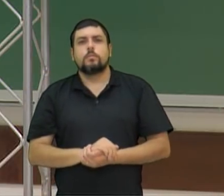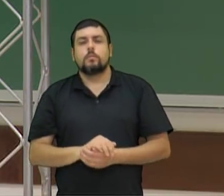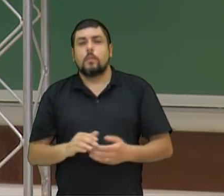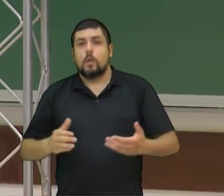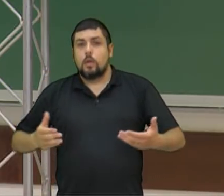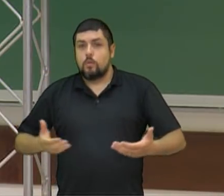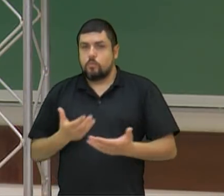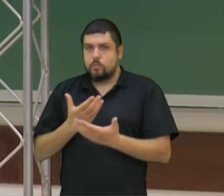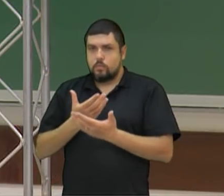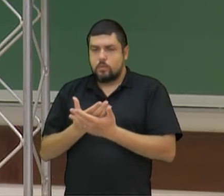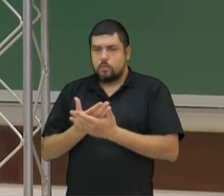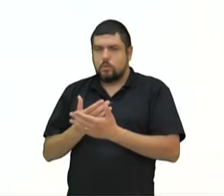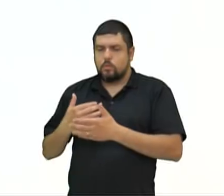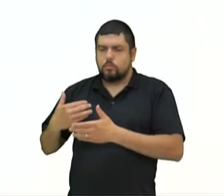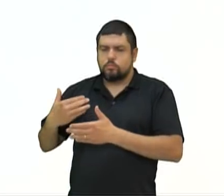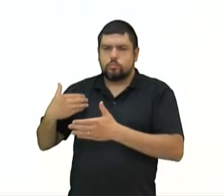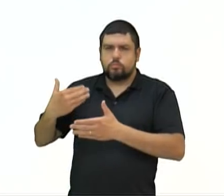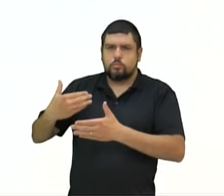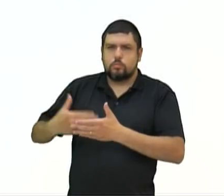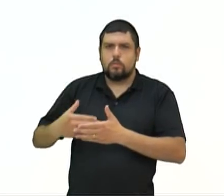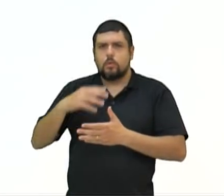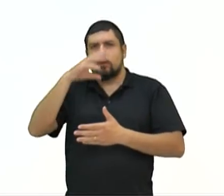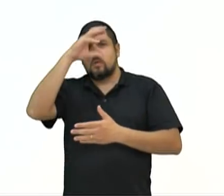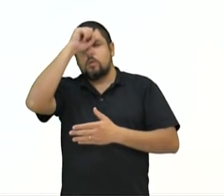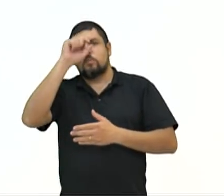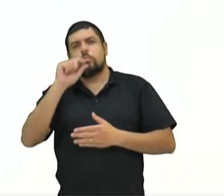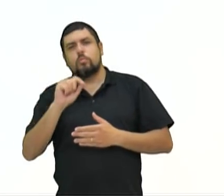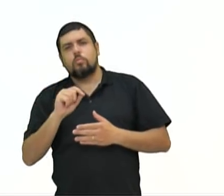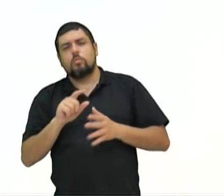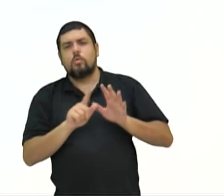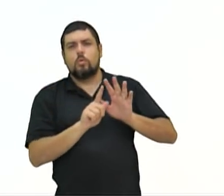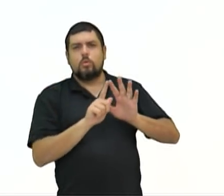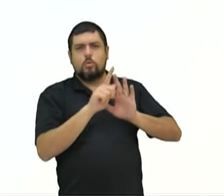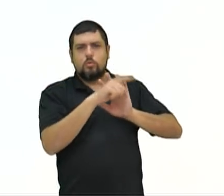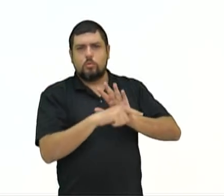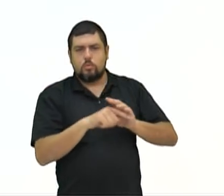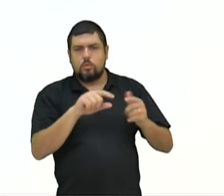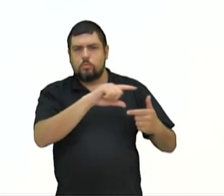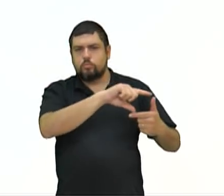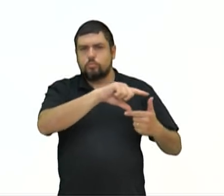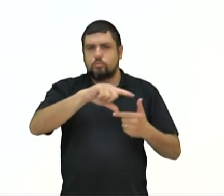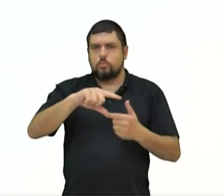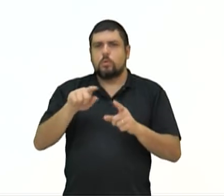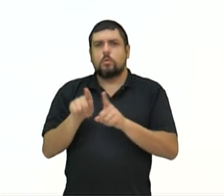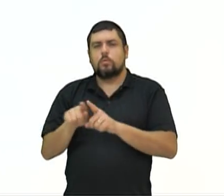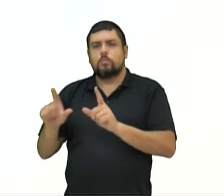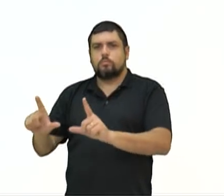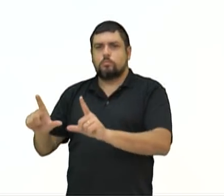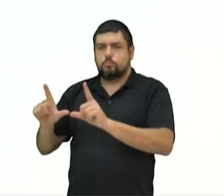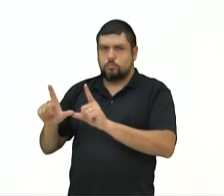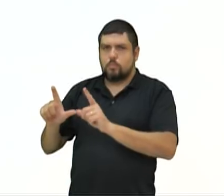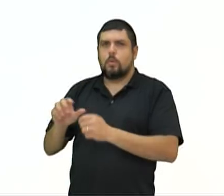viu as características dos gêneros textuais tirinha e charge, né? Estudamos que